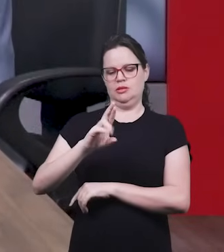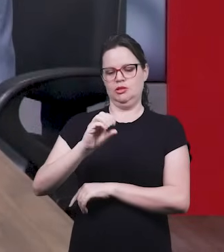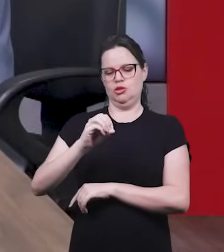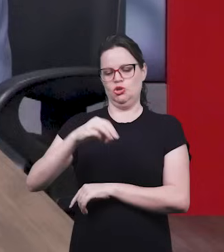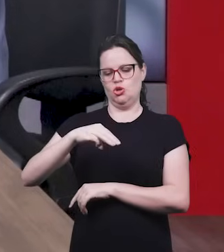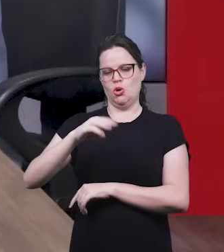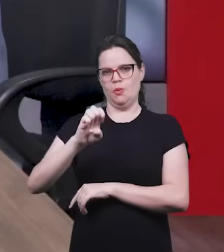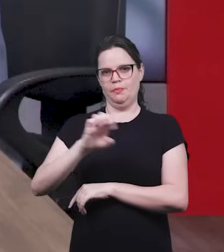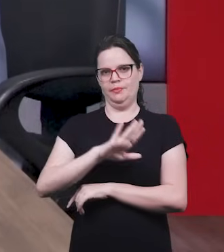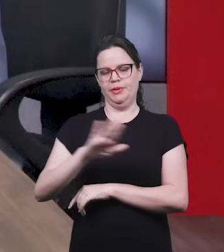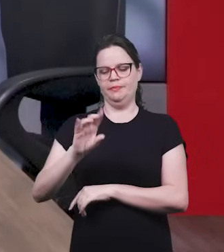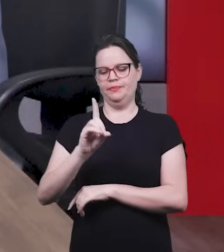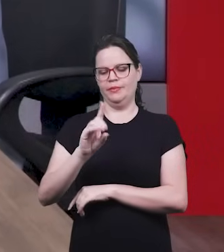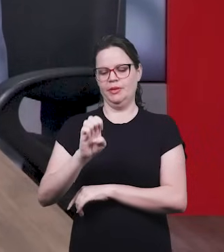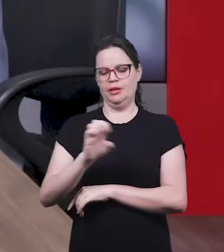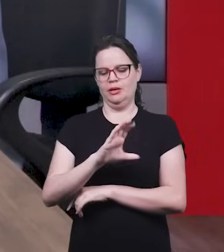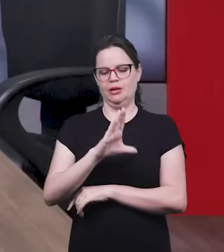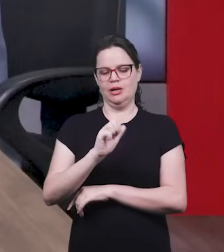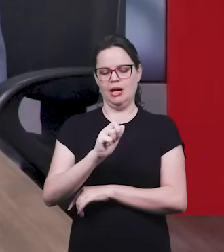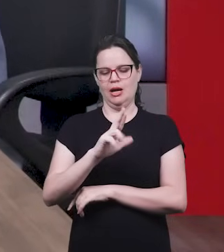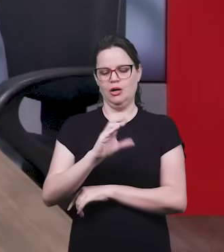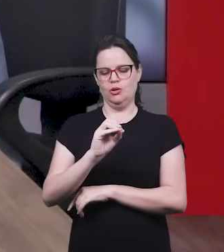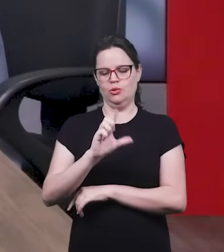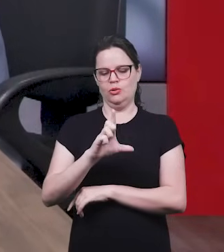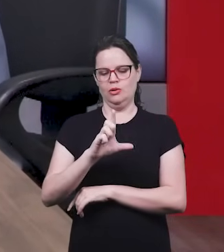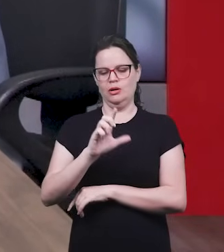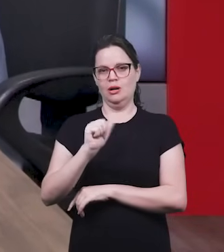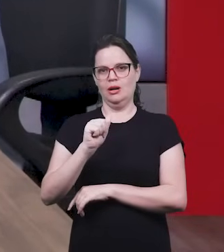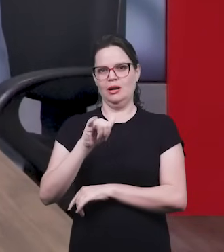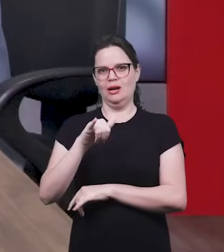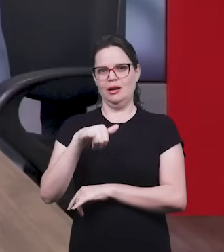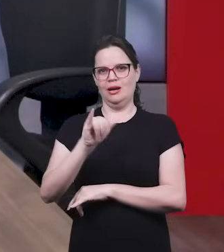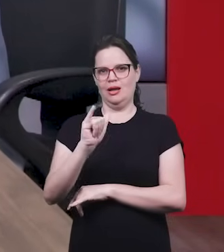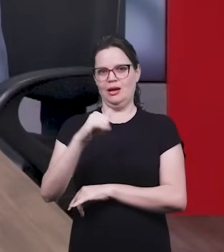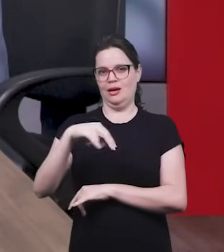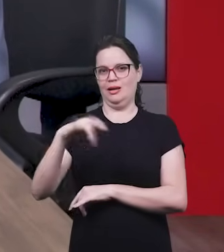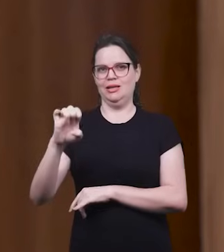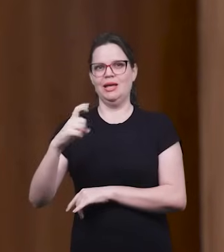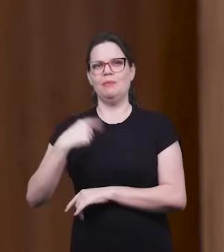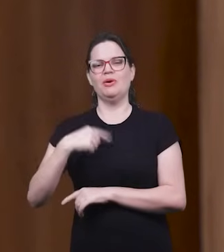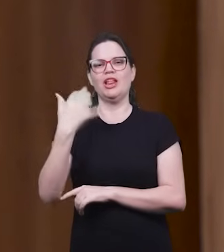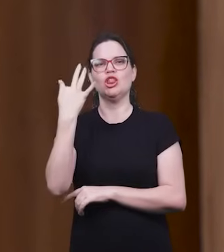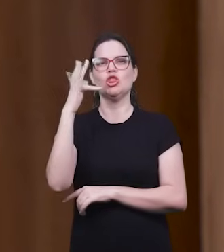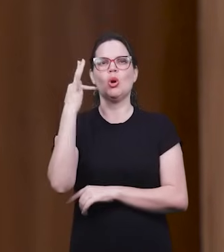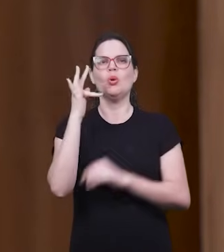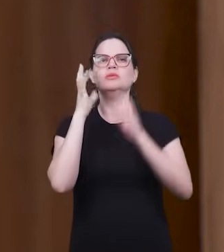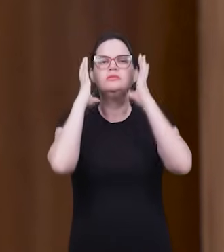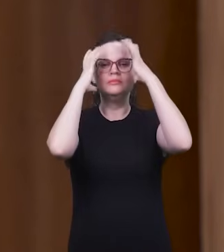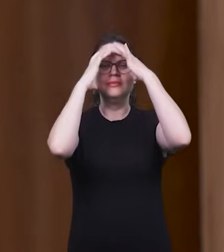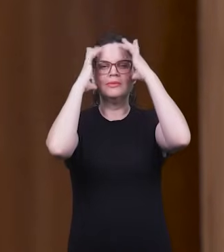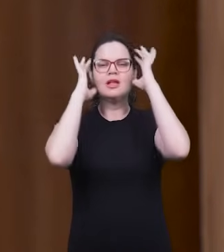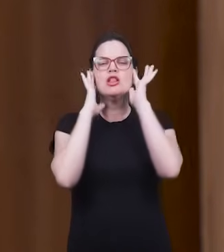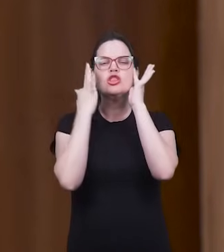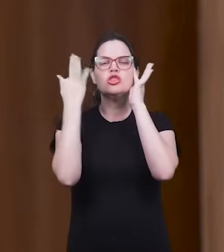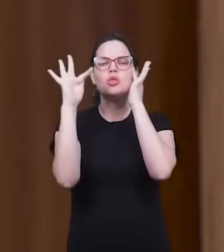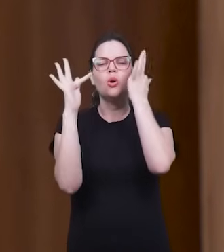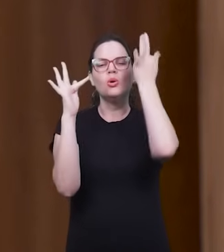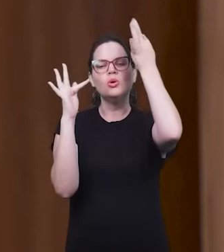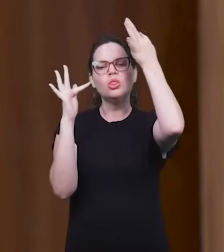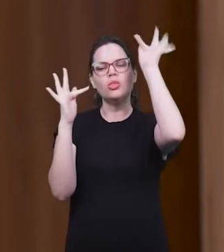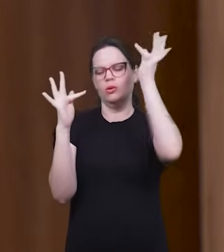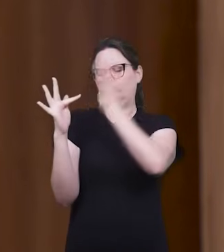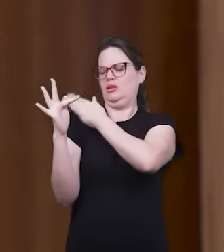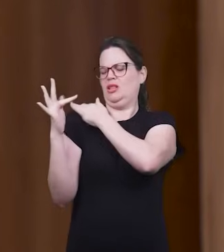de Carolai, que é essa dor miofascial. Dor na articulação, dor aqui. Eu atendi uma paciente